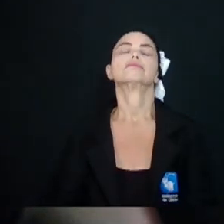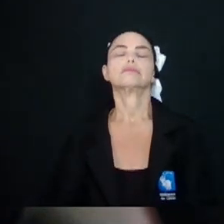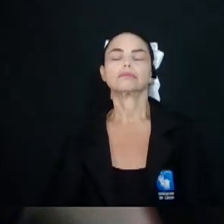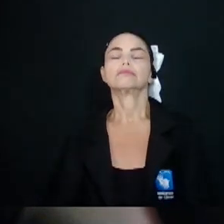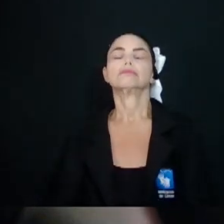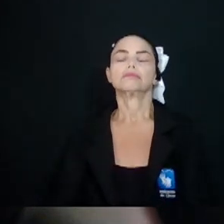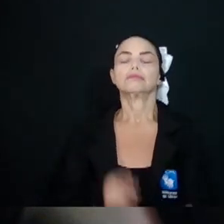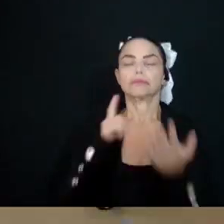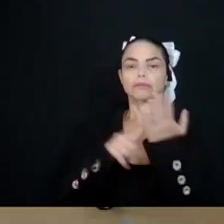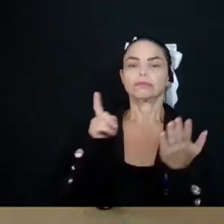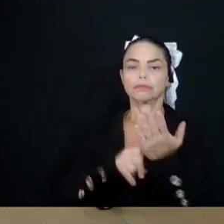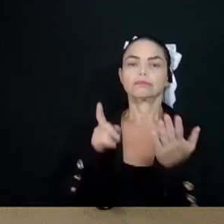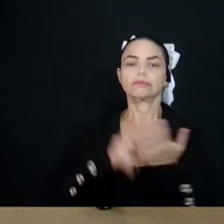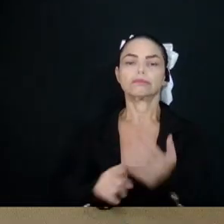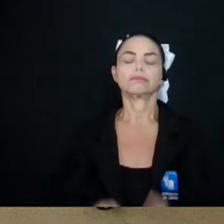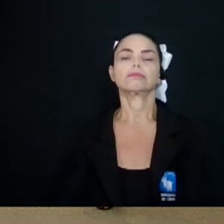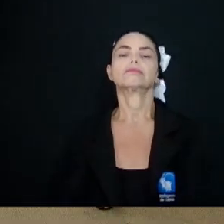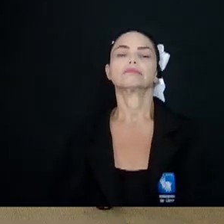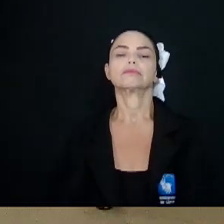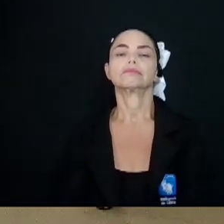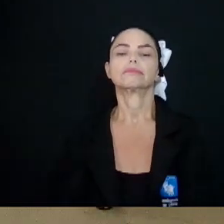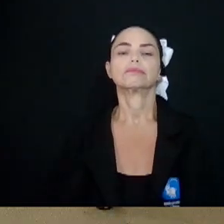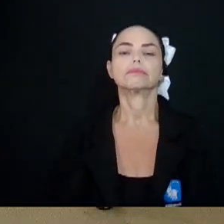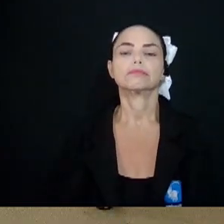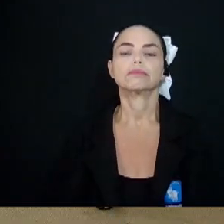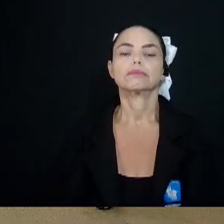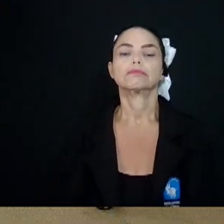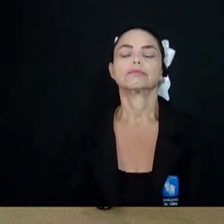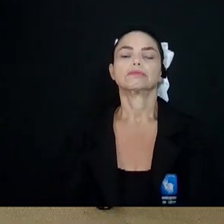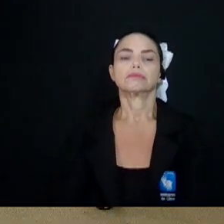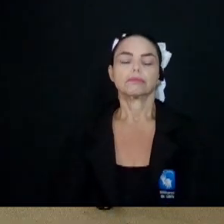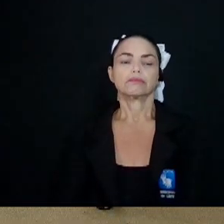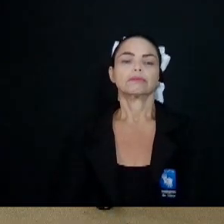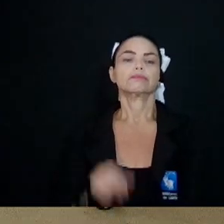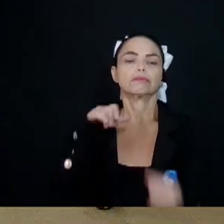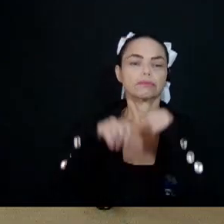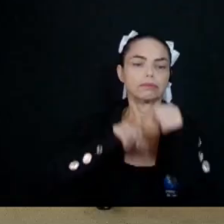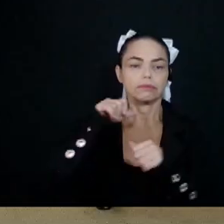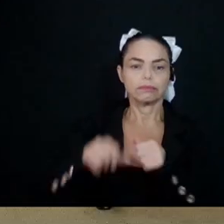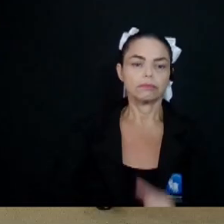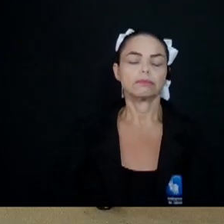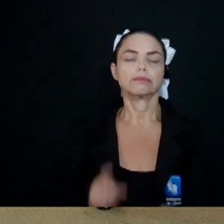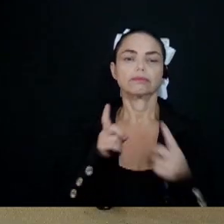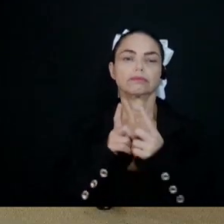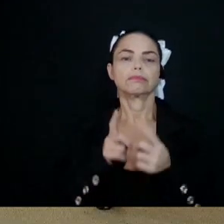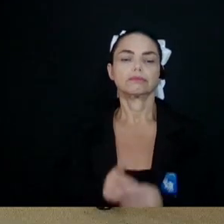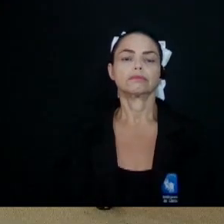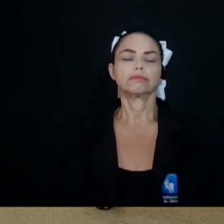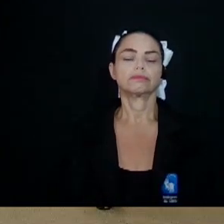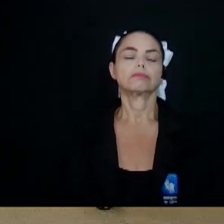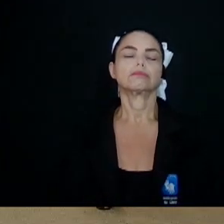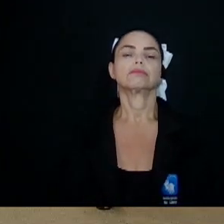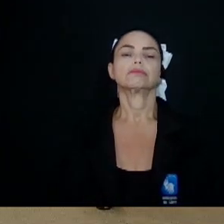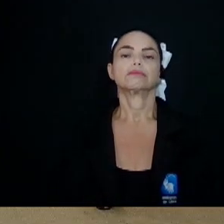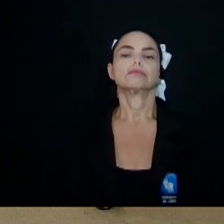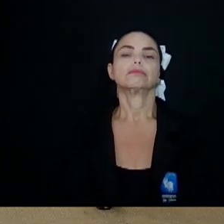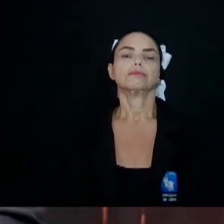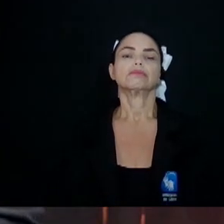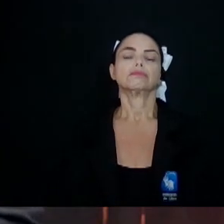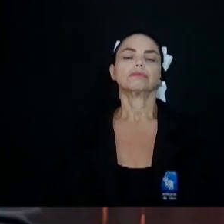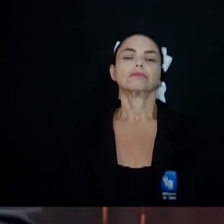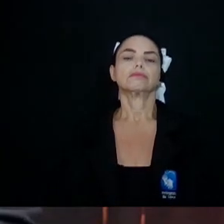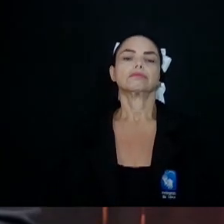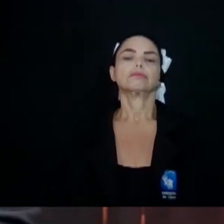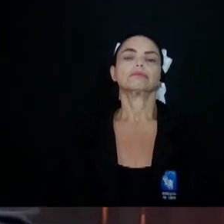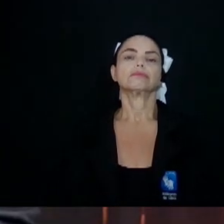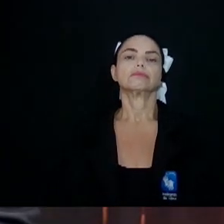tela. Olha isso, né? Até alterações de diagnóstico por conta do excesso de telas, né, doutor? Se eu posso fazer